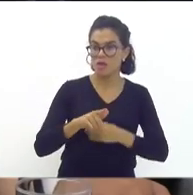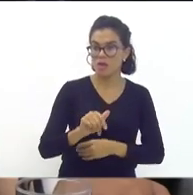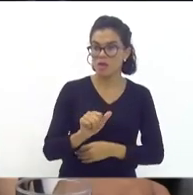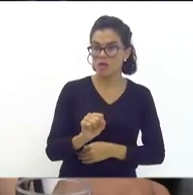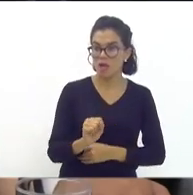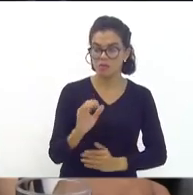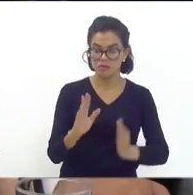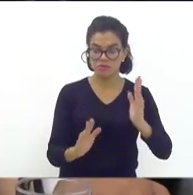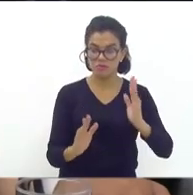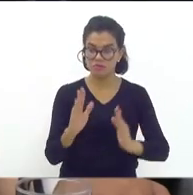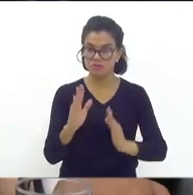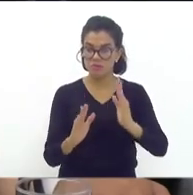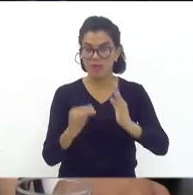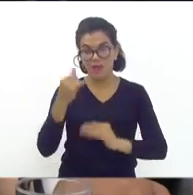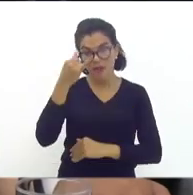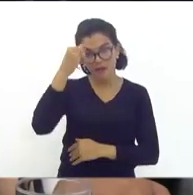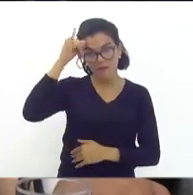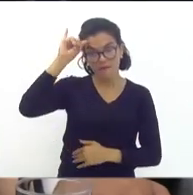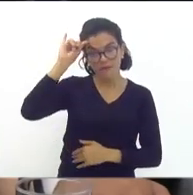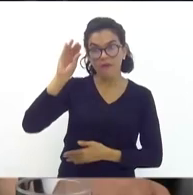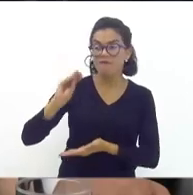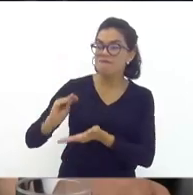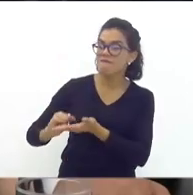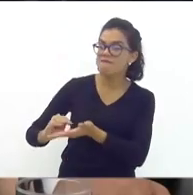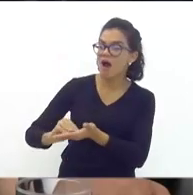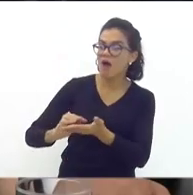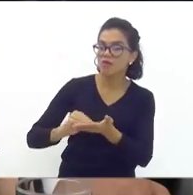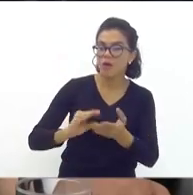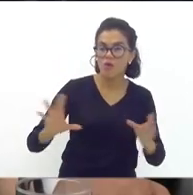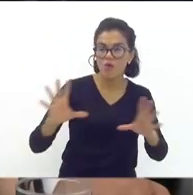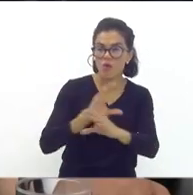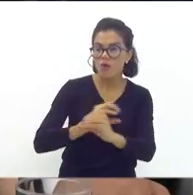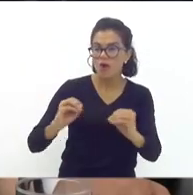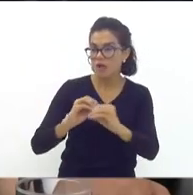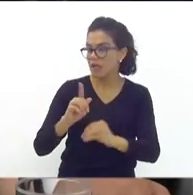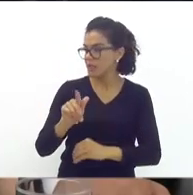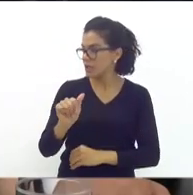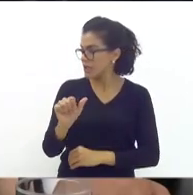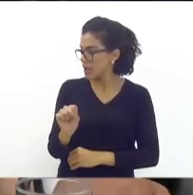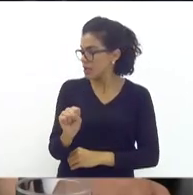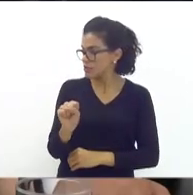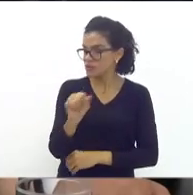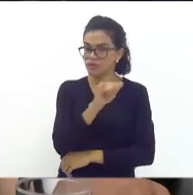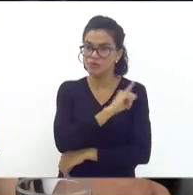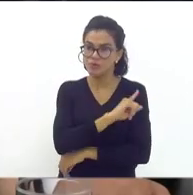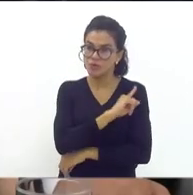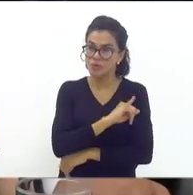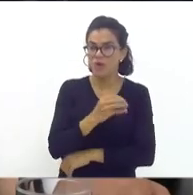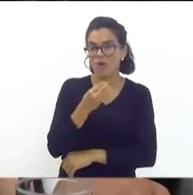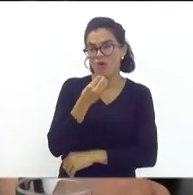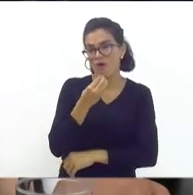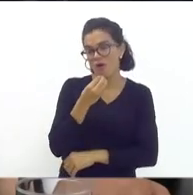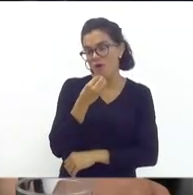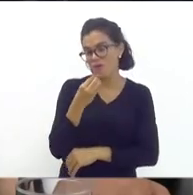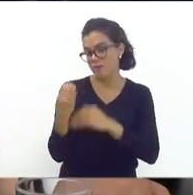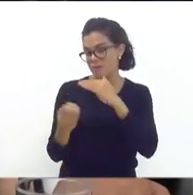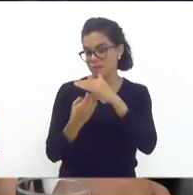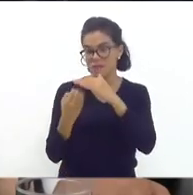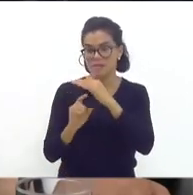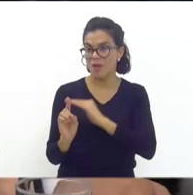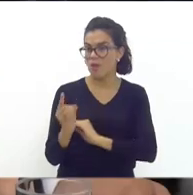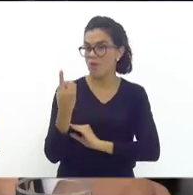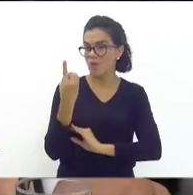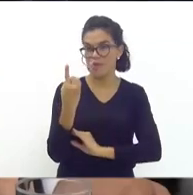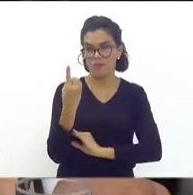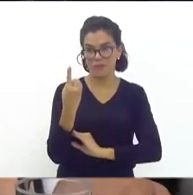prazo evitando que haja falta de gás no Rio de Janeiro essa observação é óbvio que a natugi é a única concessionária